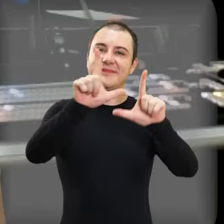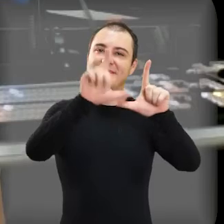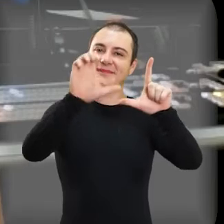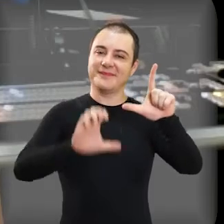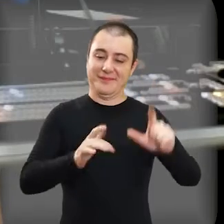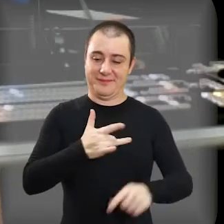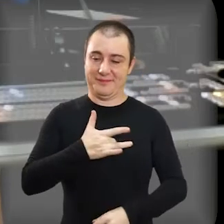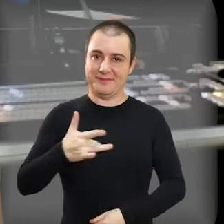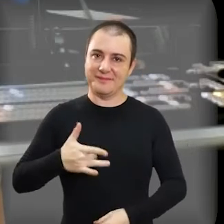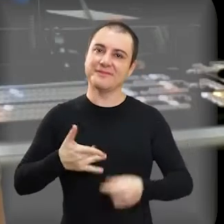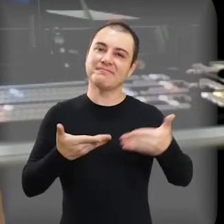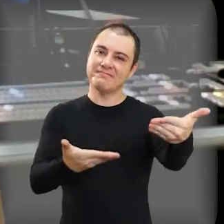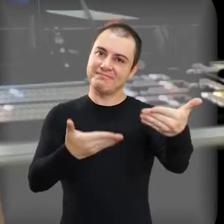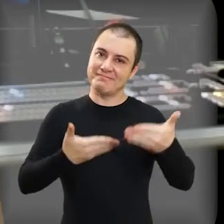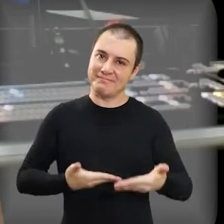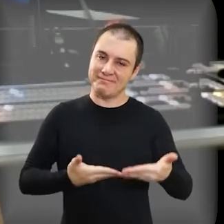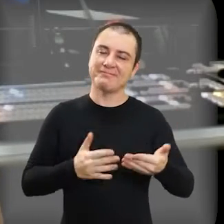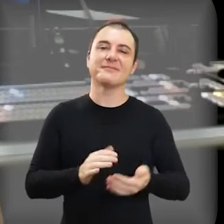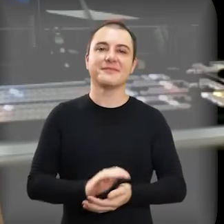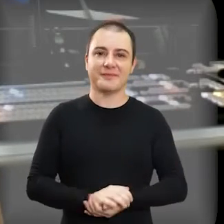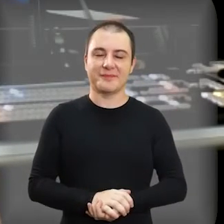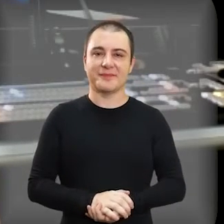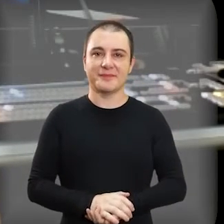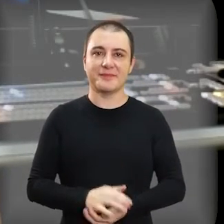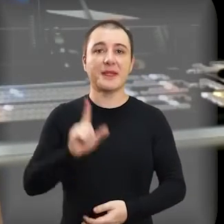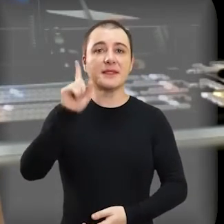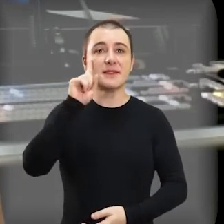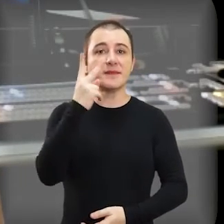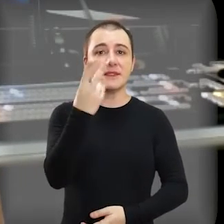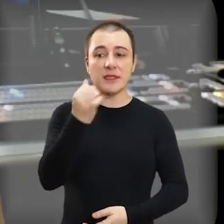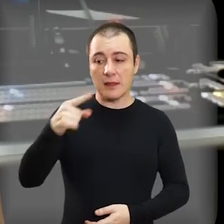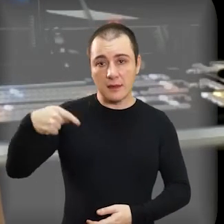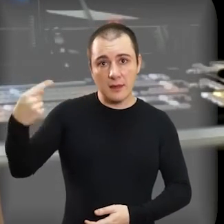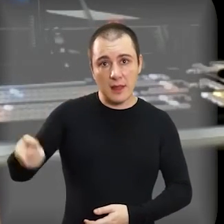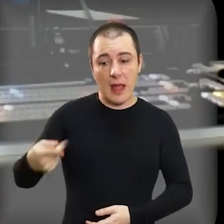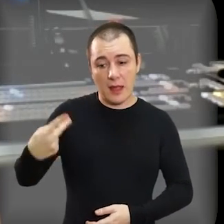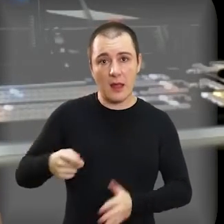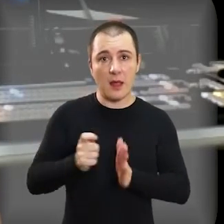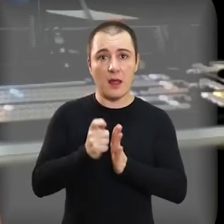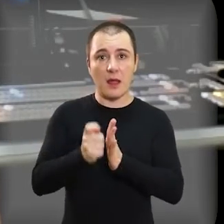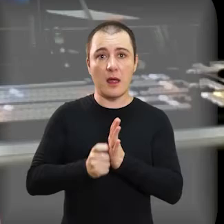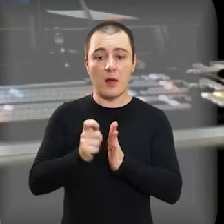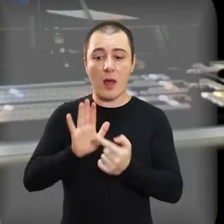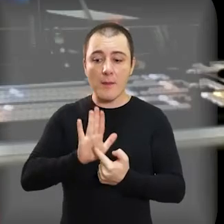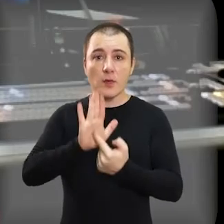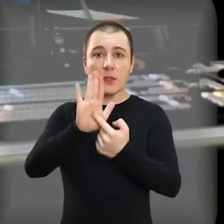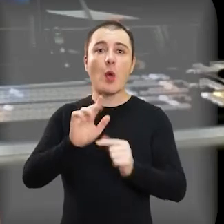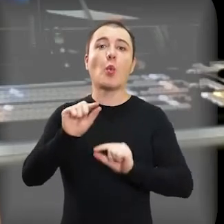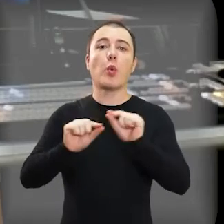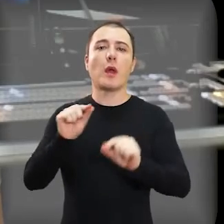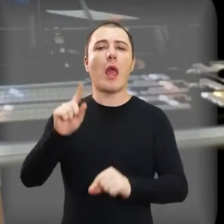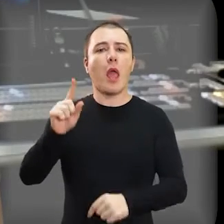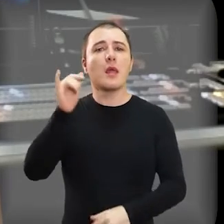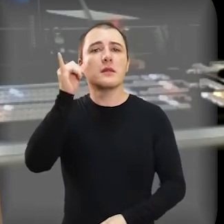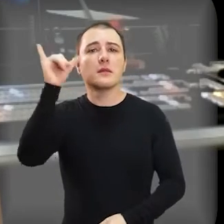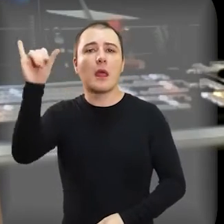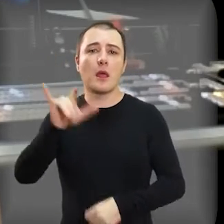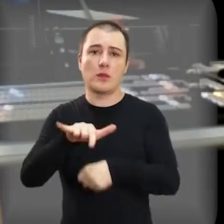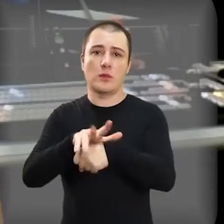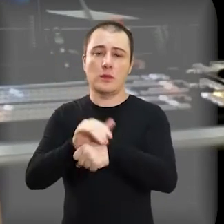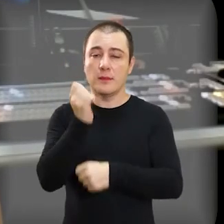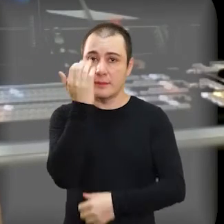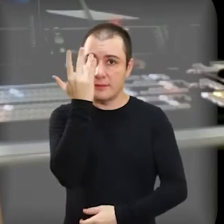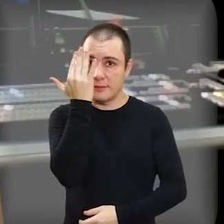Seja bem-vindo a mais um Saúde em Pauta. No próximo dia 26, Araraquara dá destaque à prevenção e ao combate